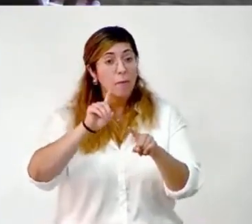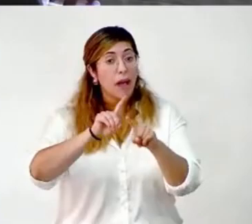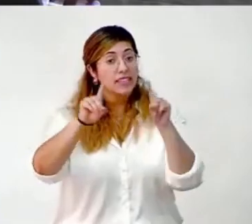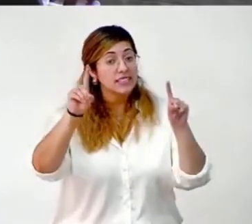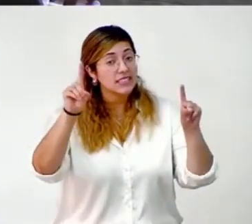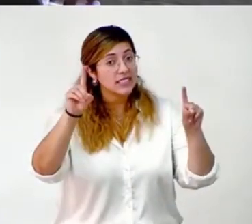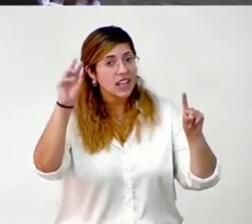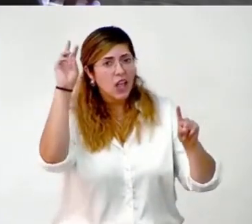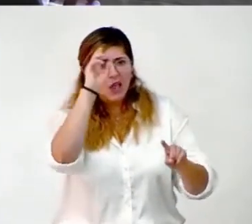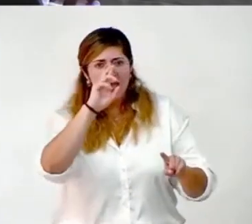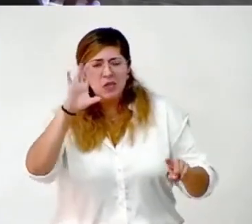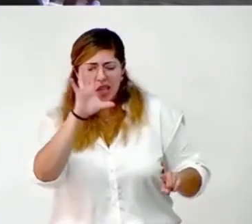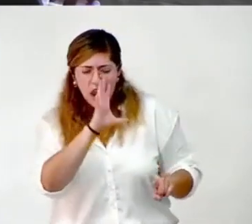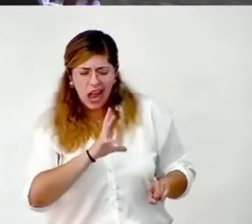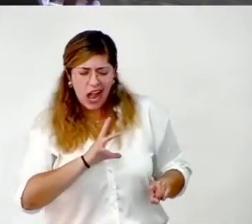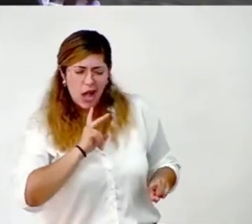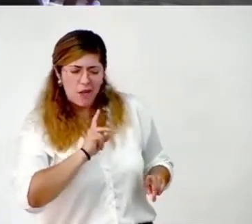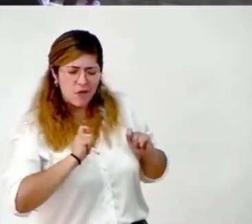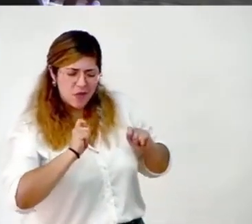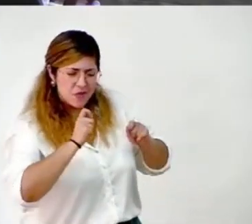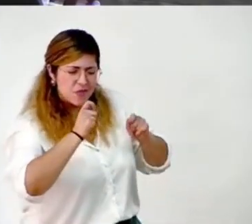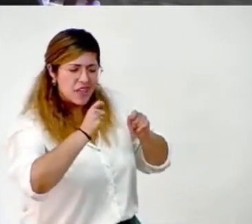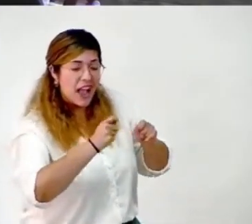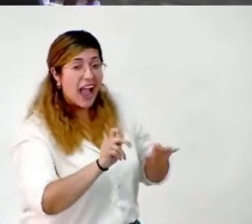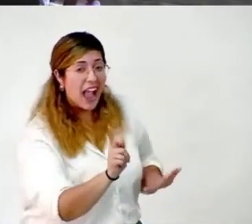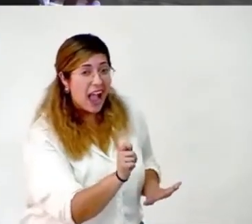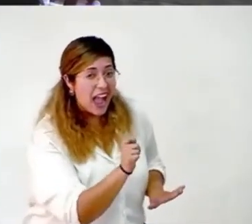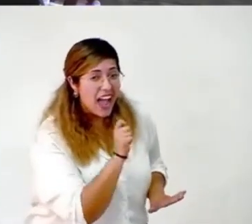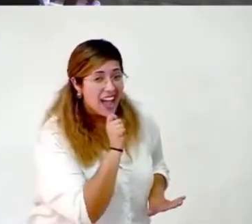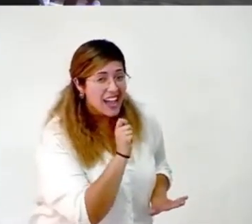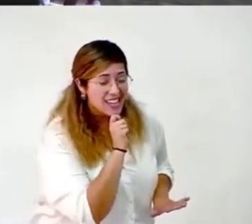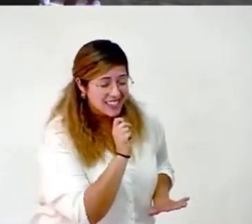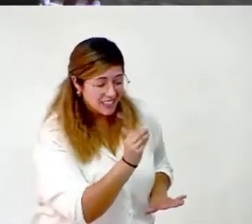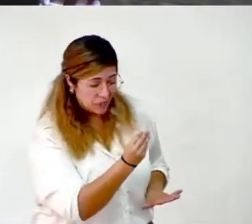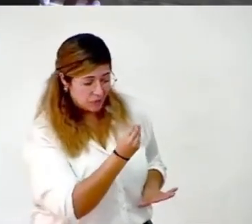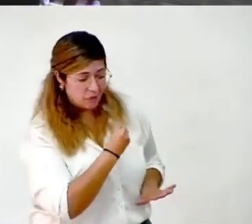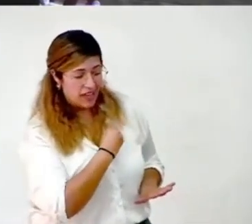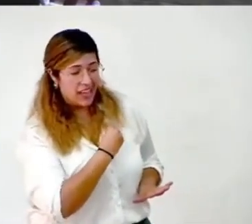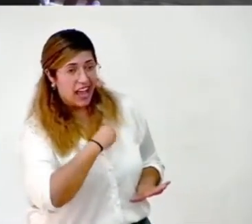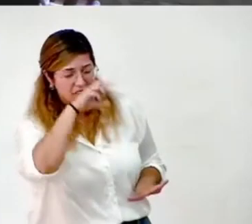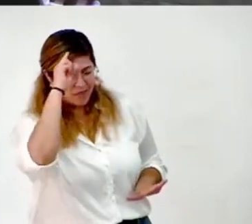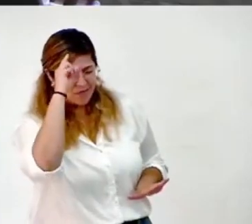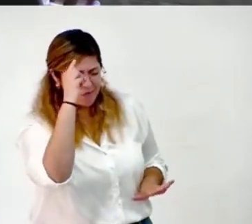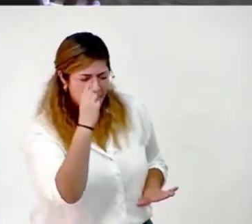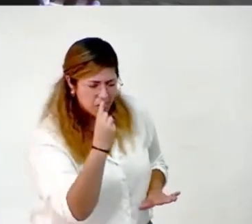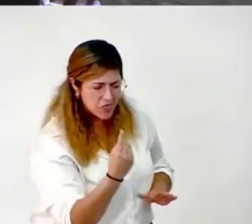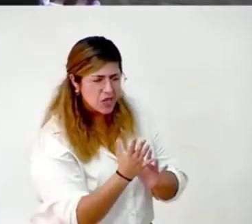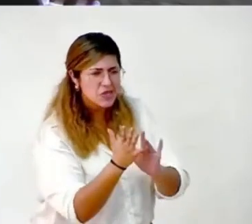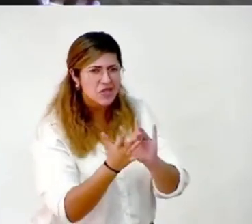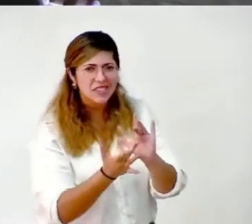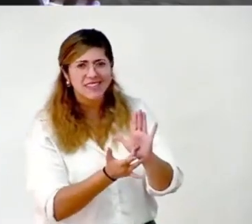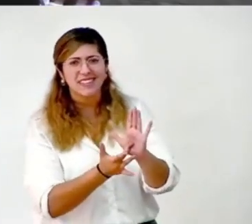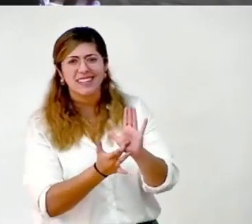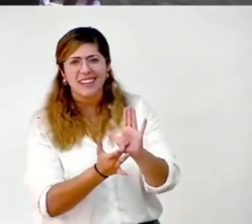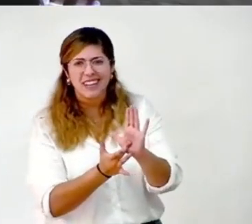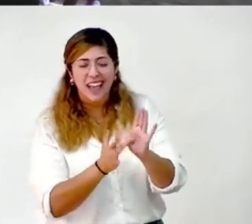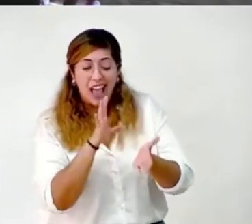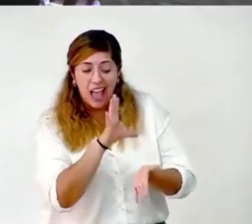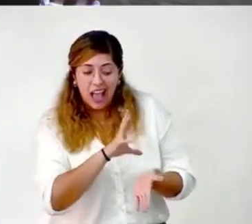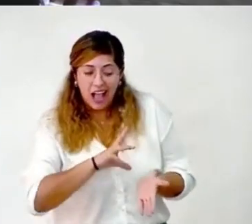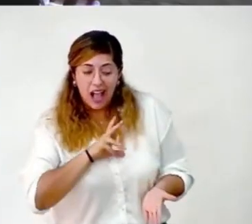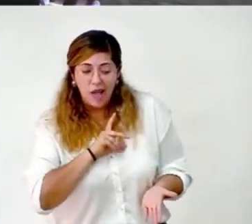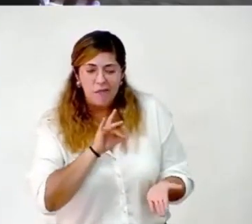amou, sendo nós ainda pecadores. Ora, pecadores que foram alcançados pelo amor de Deus, devem amar os seus